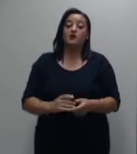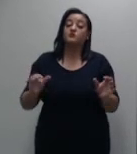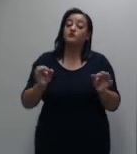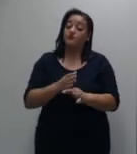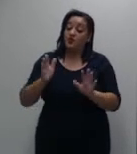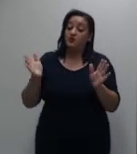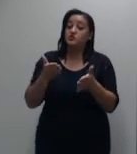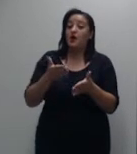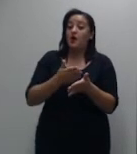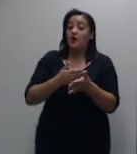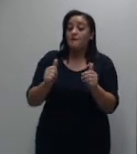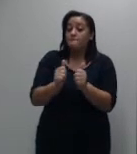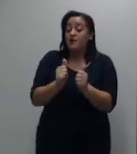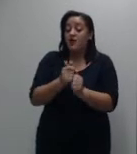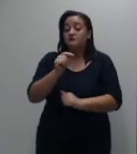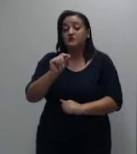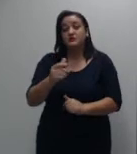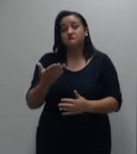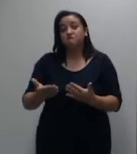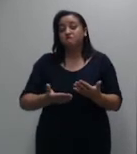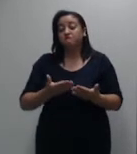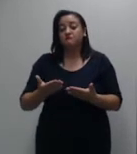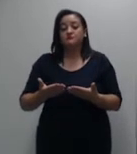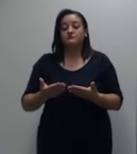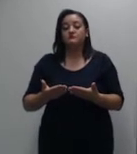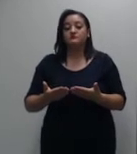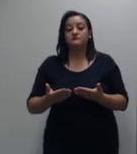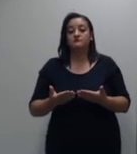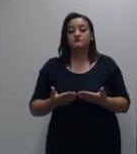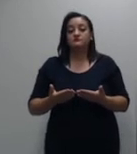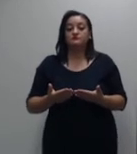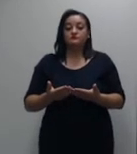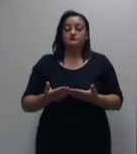exaure E aí